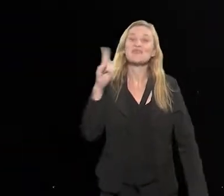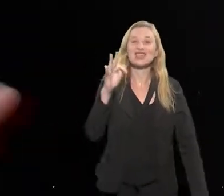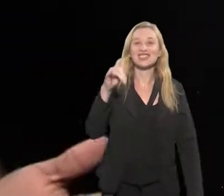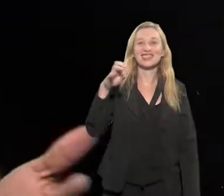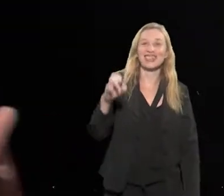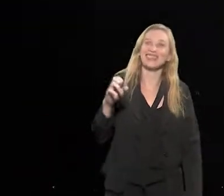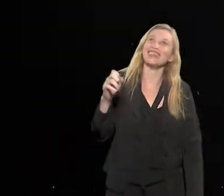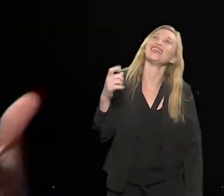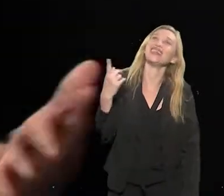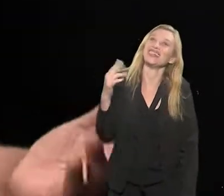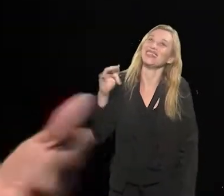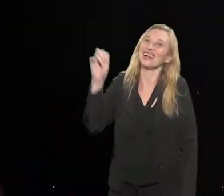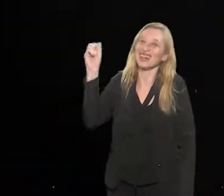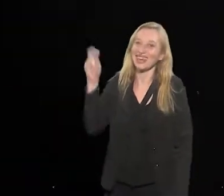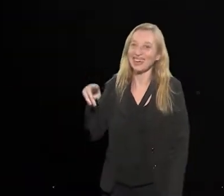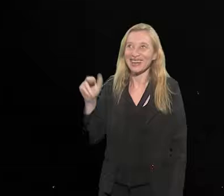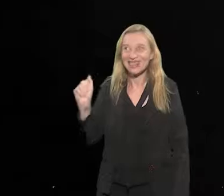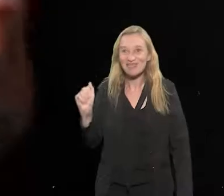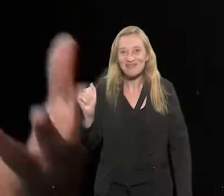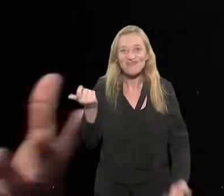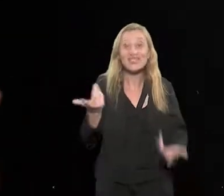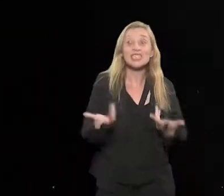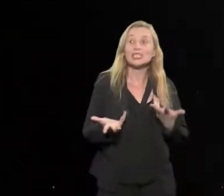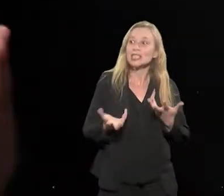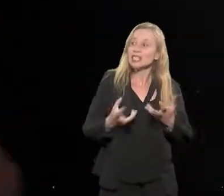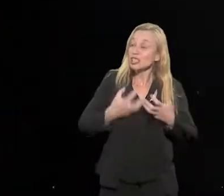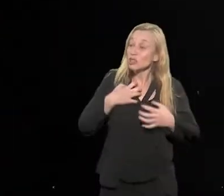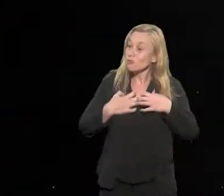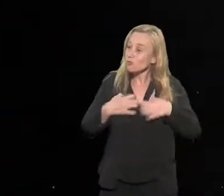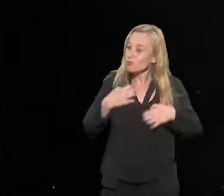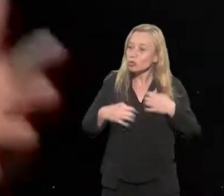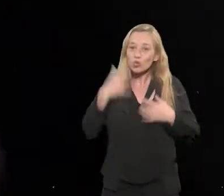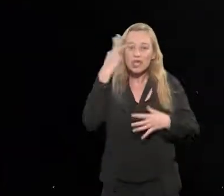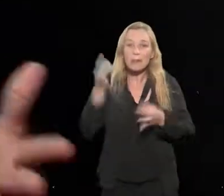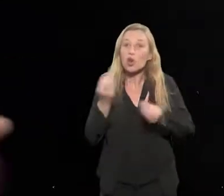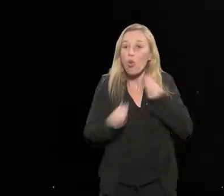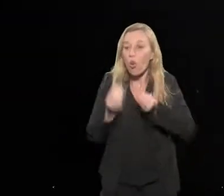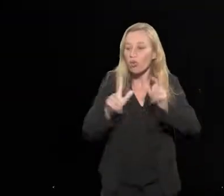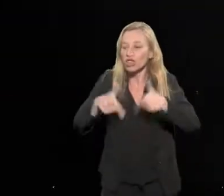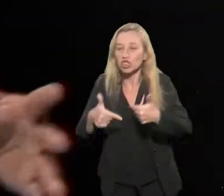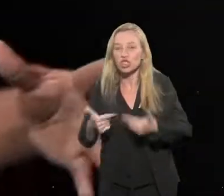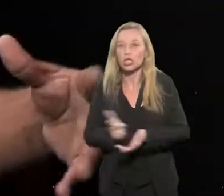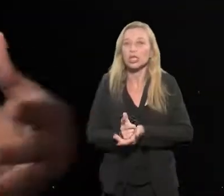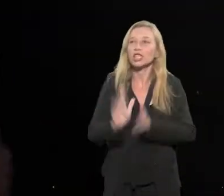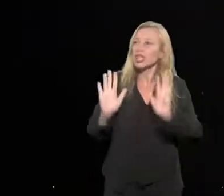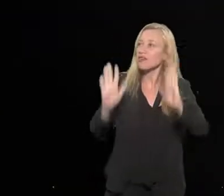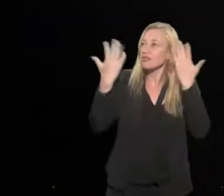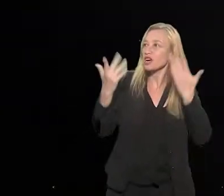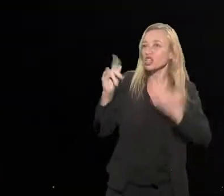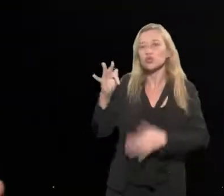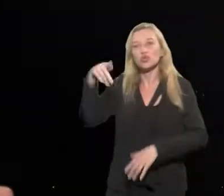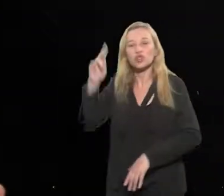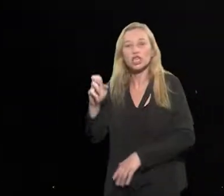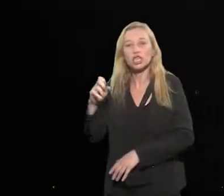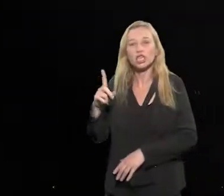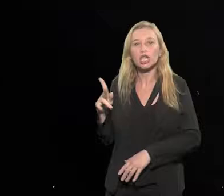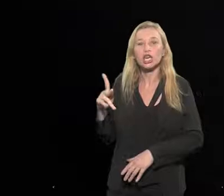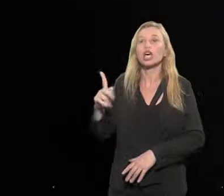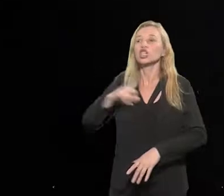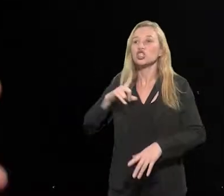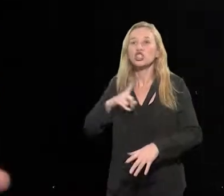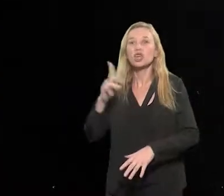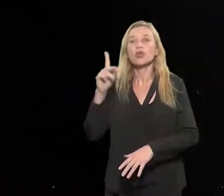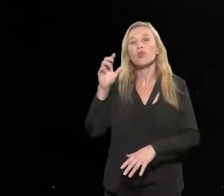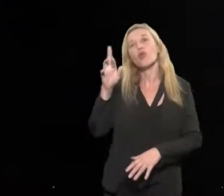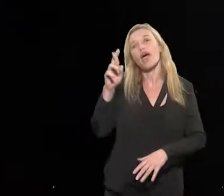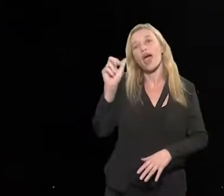quente, rená. Aí eu falei, pô, aquilo me incomodava, mas eu não sabia como lidar com aquilo. E no Festival de Galera, no baile funk,